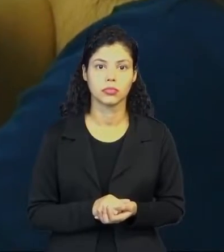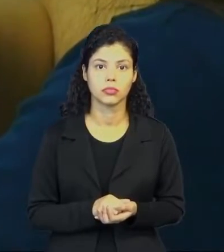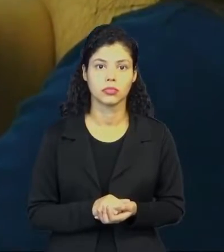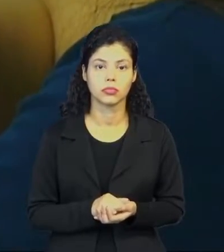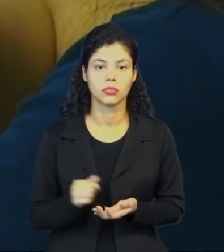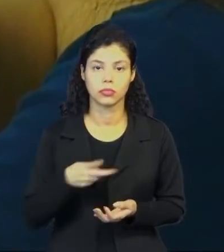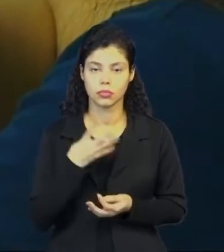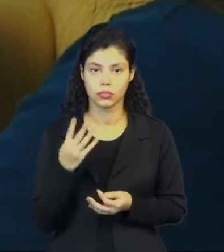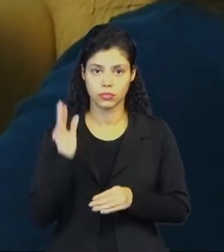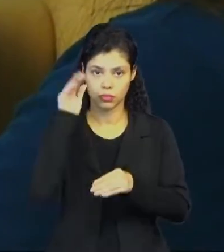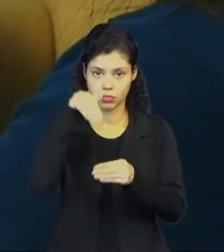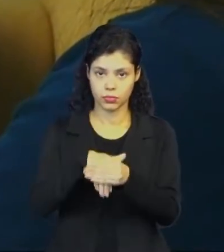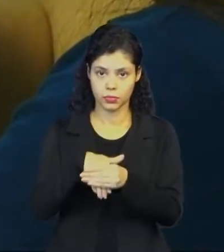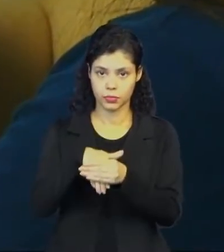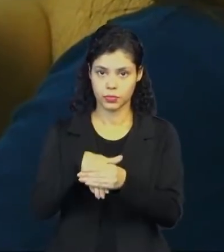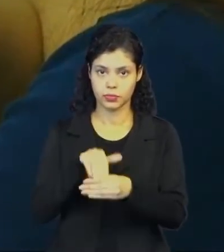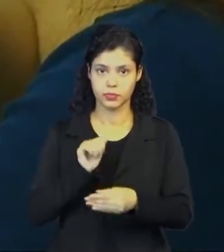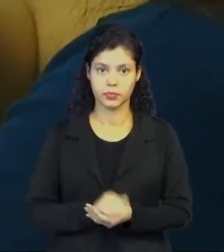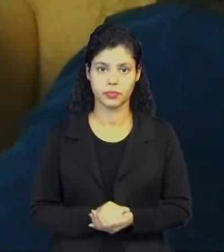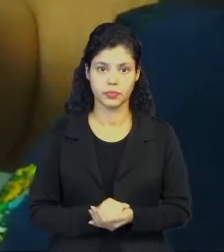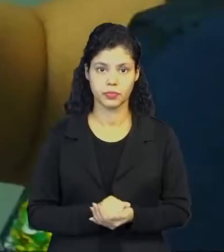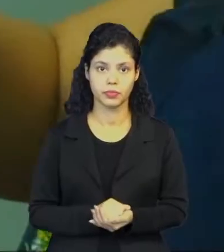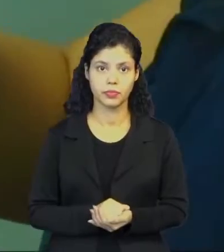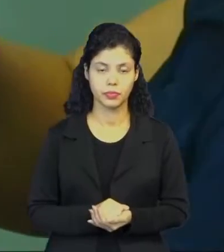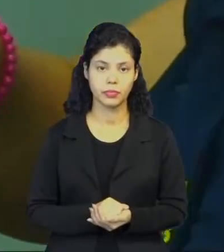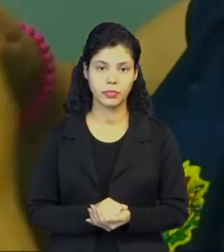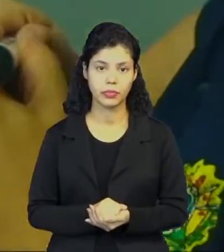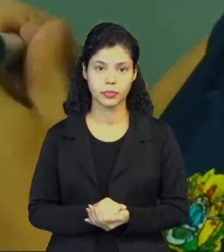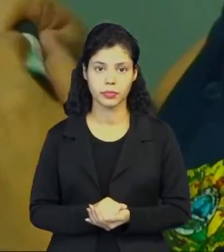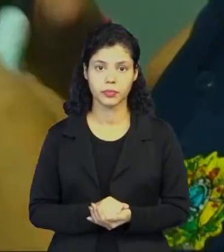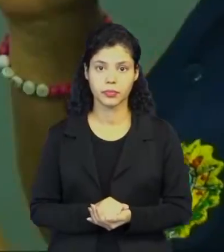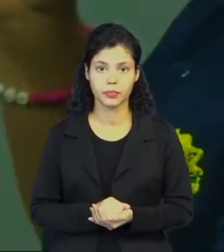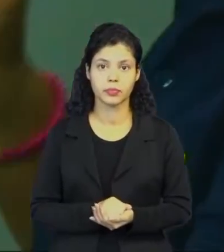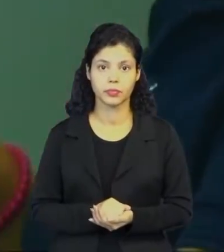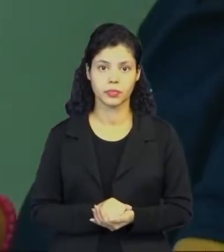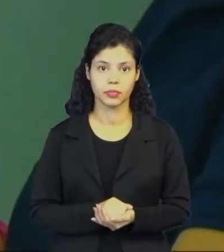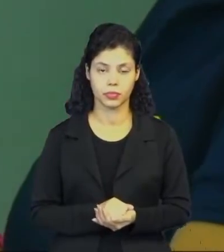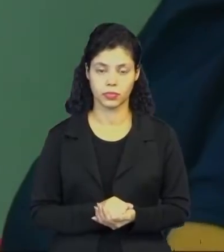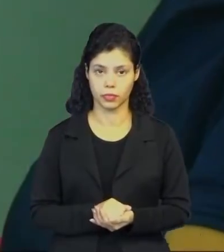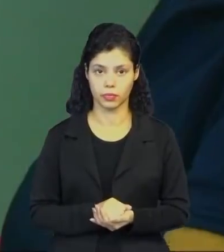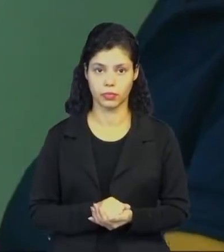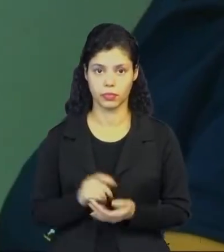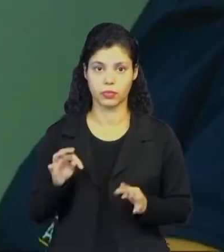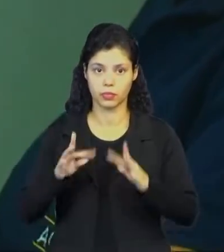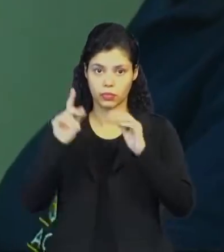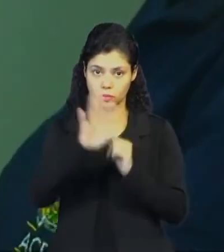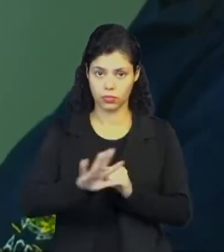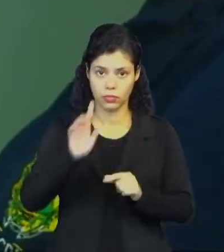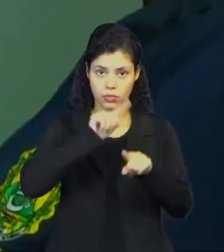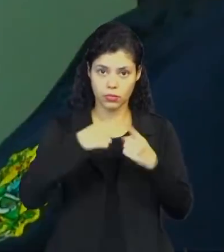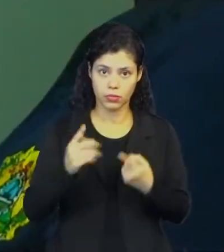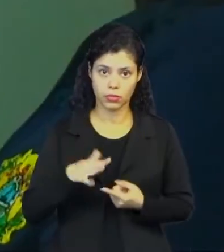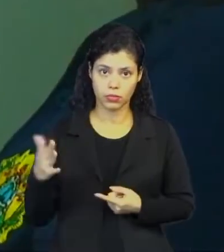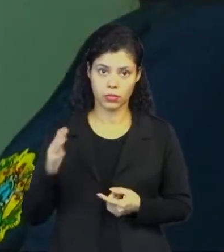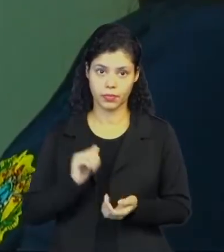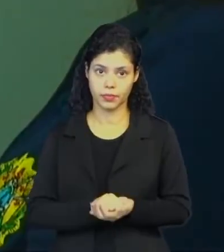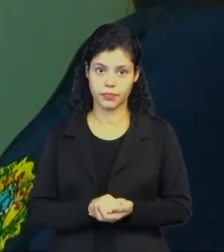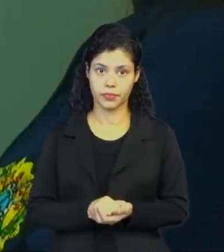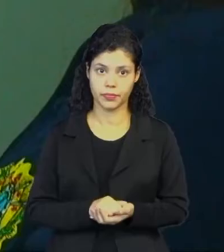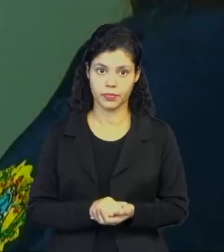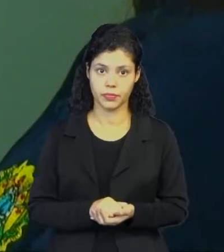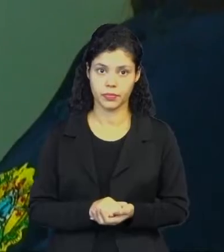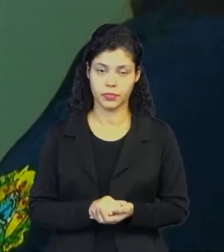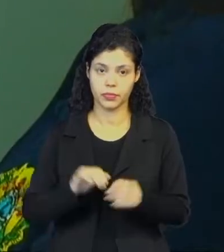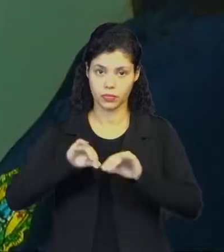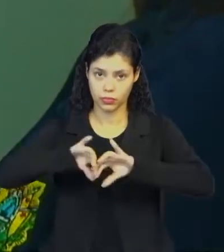Aqui é a quantidade de votos, ok? Aí aqui é o valor total. Mas quando eu pego